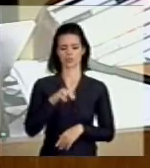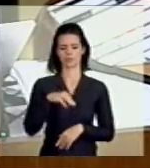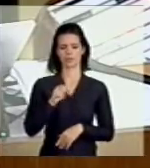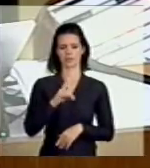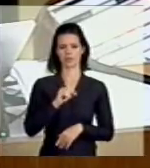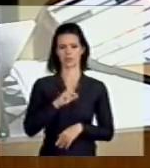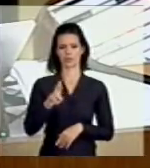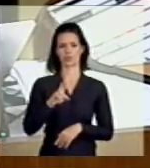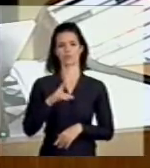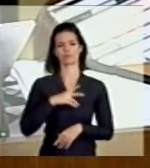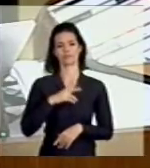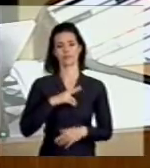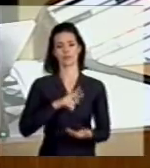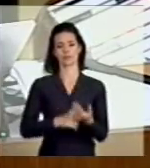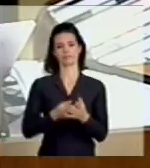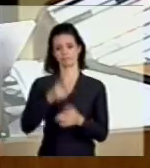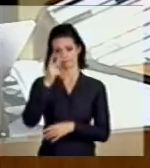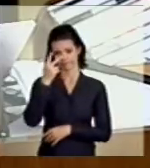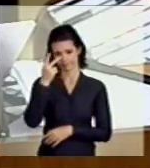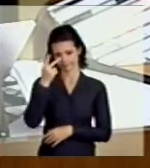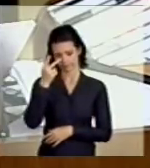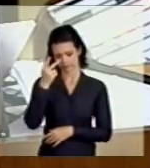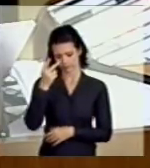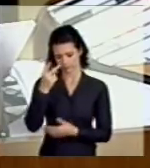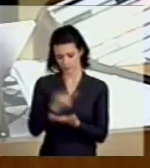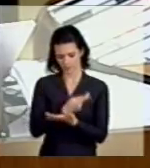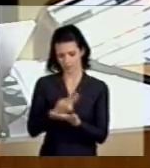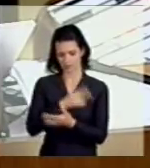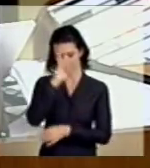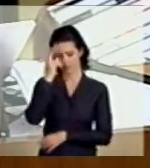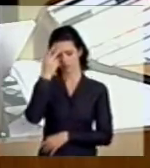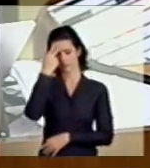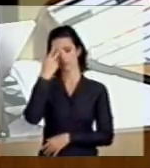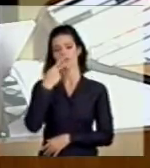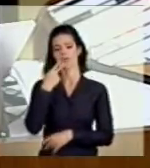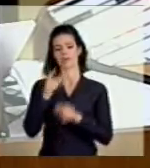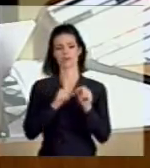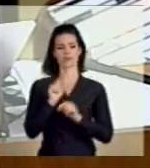prevalente interpretação de que a mencionada efetivação dos direitos coletivos